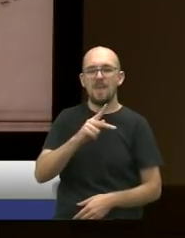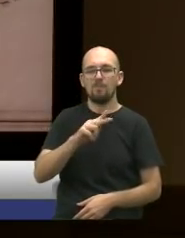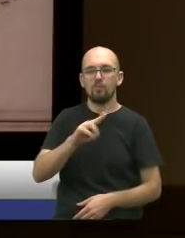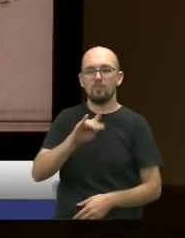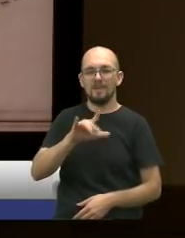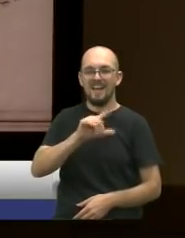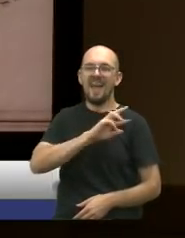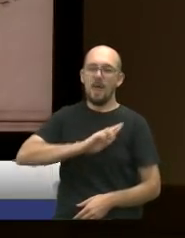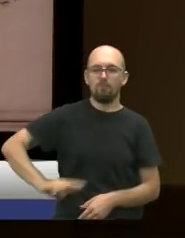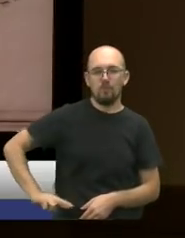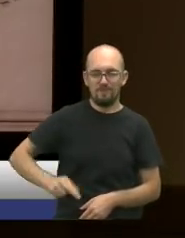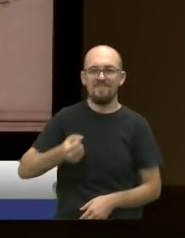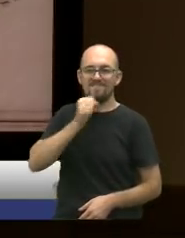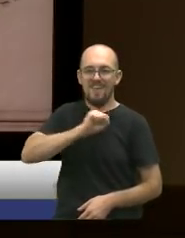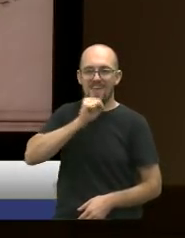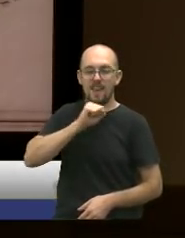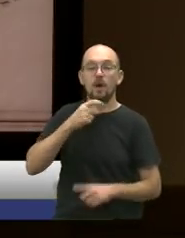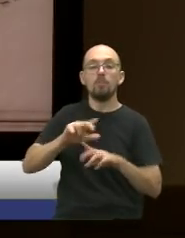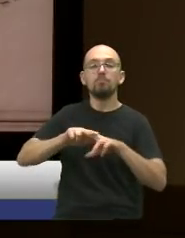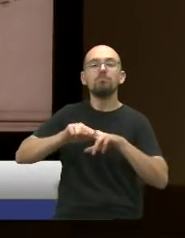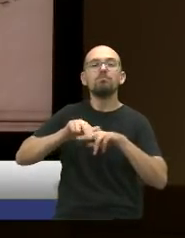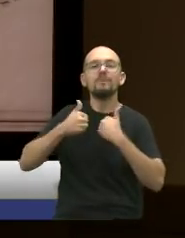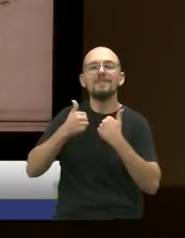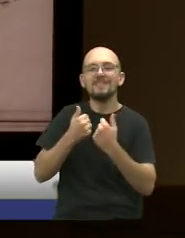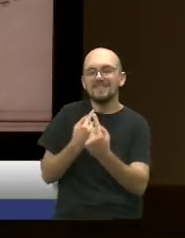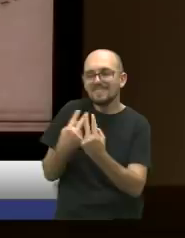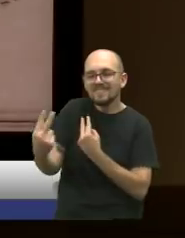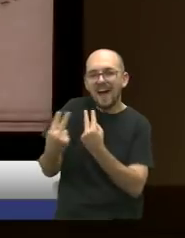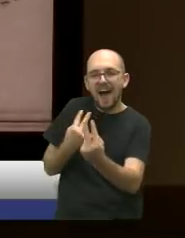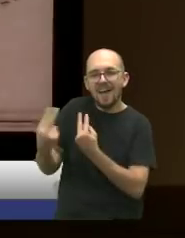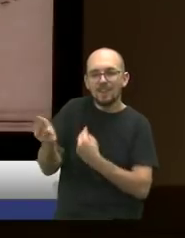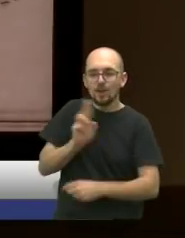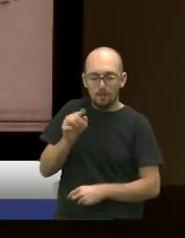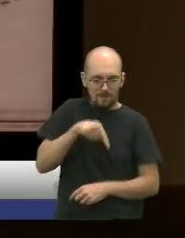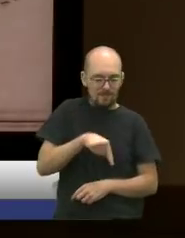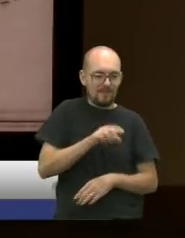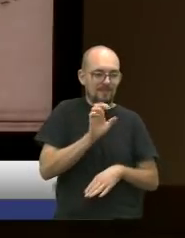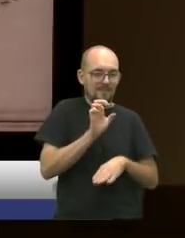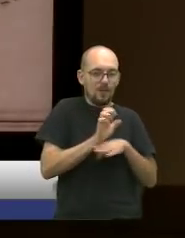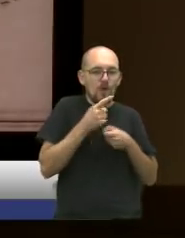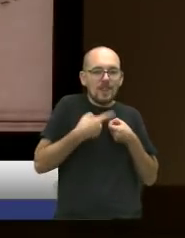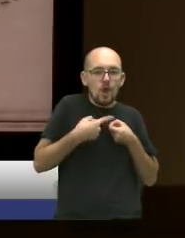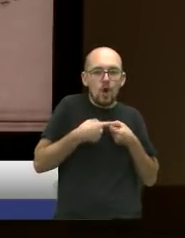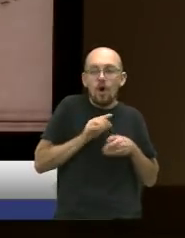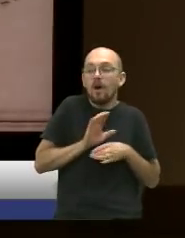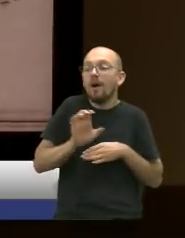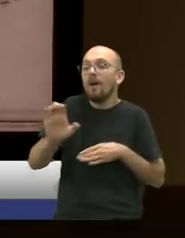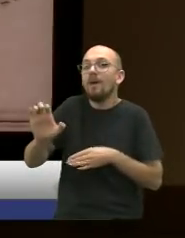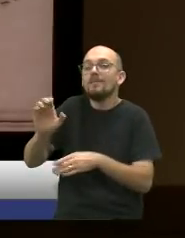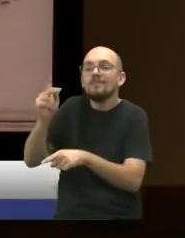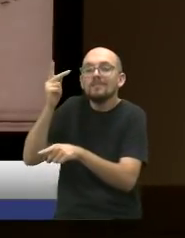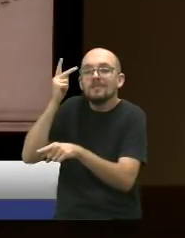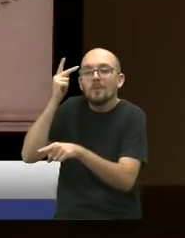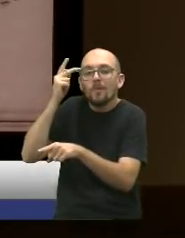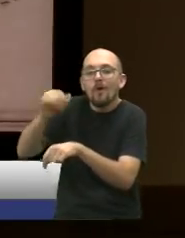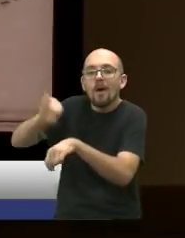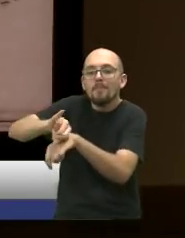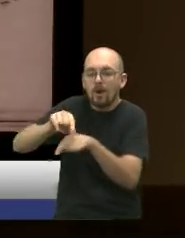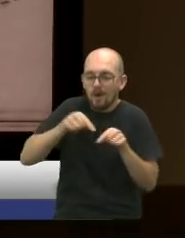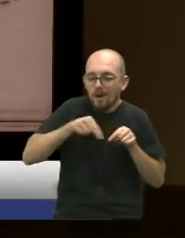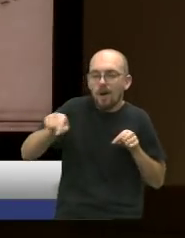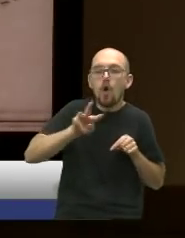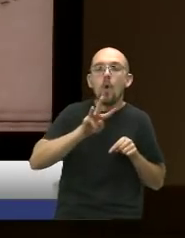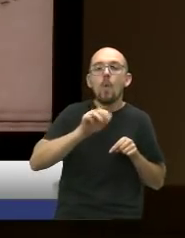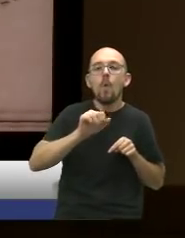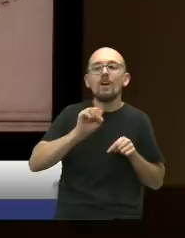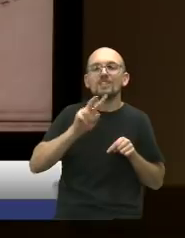abrir estradas, por isso que era nome de estrada, a estrada que nos liga do interior até a capital, Washington Luiz, governar e abrir estradas, e daí